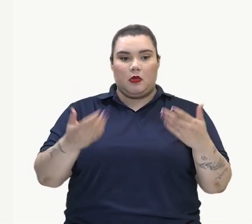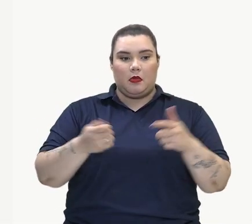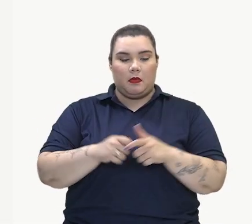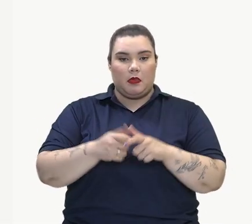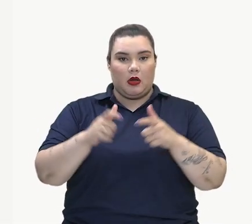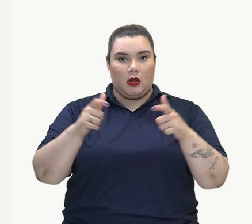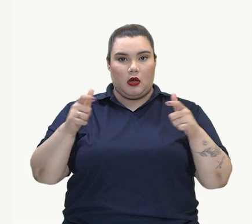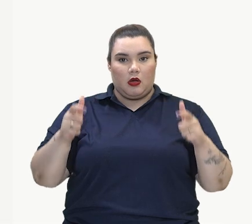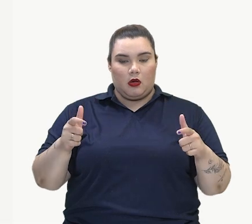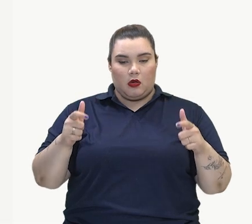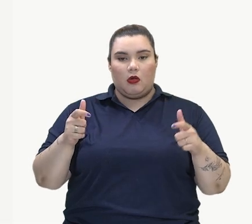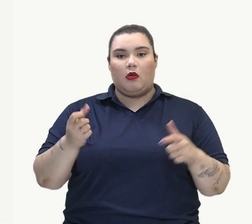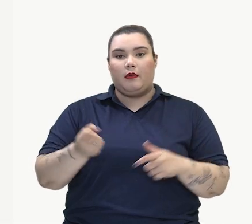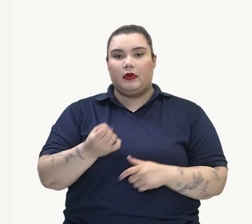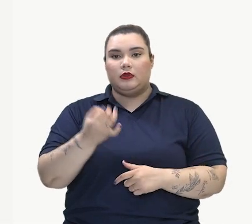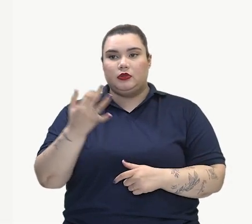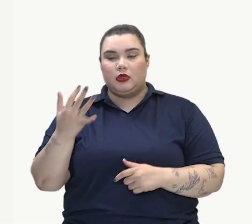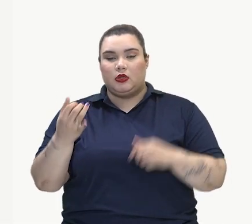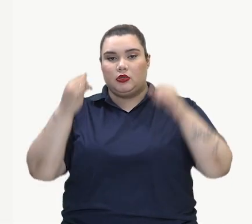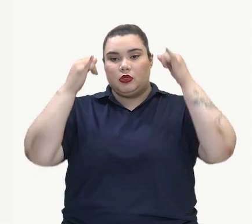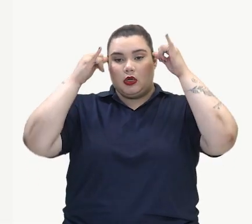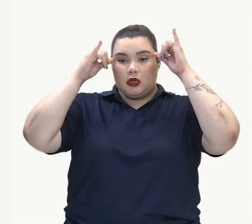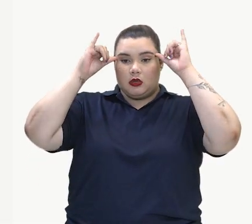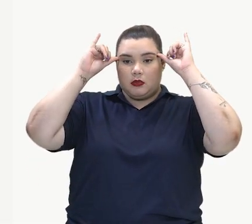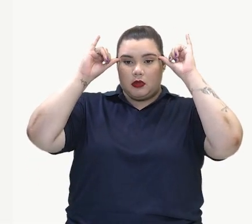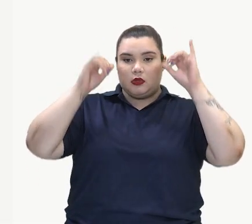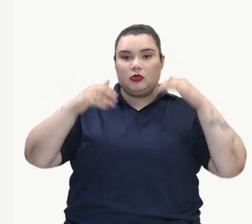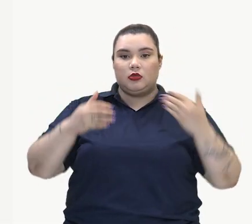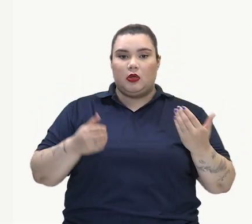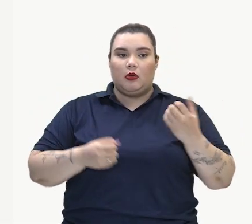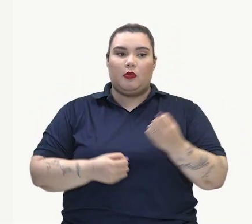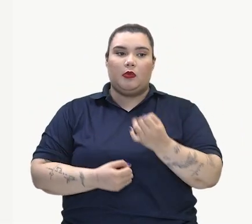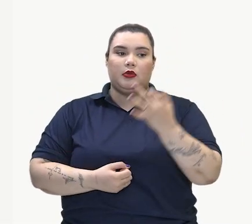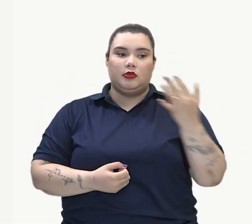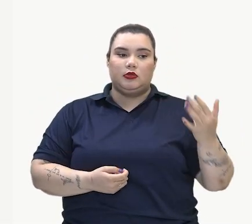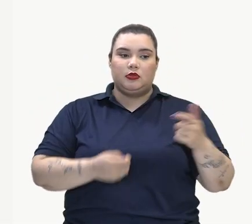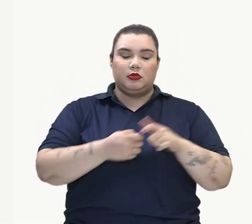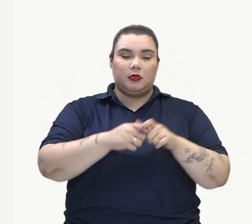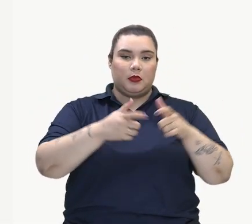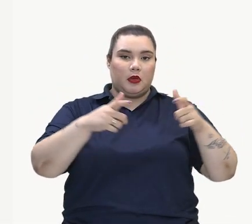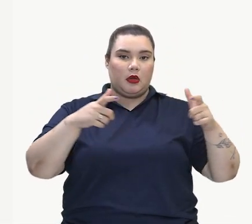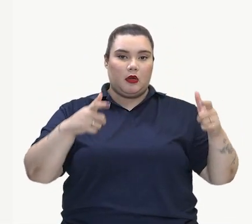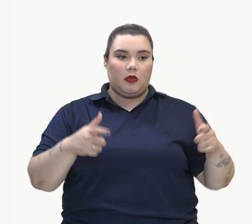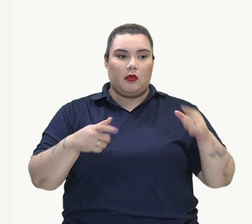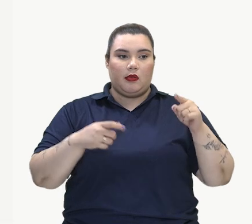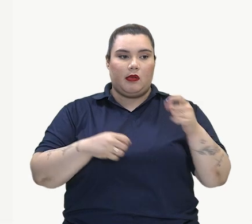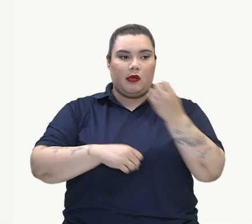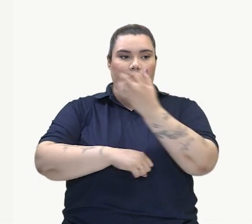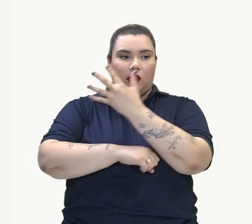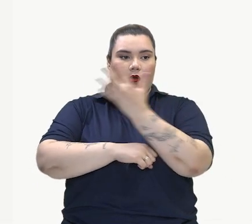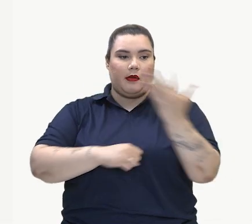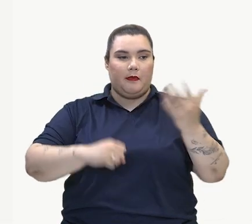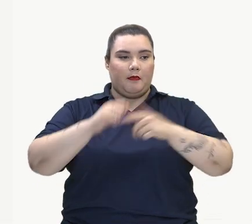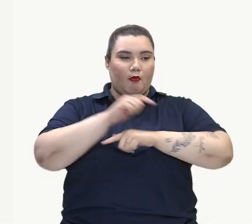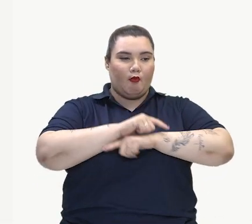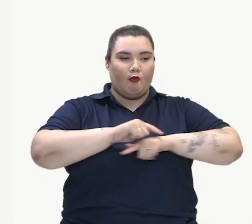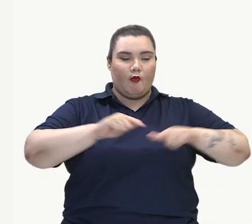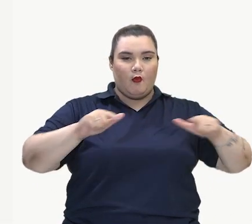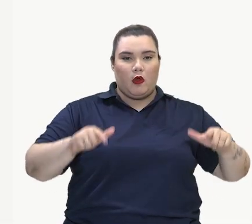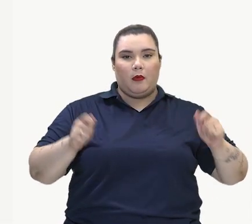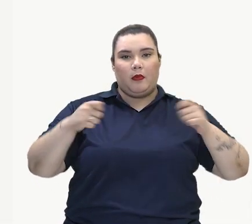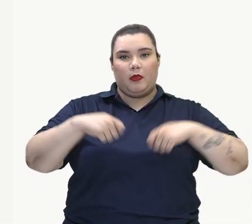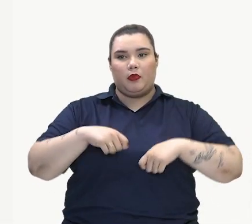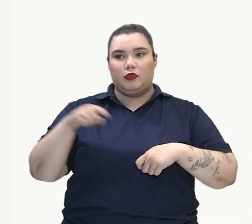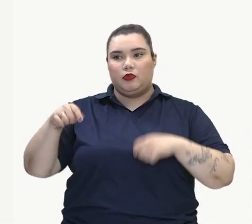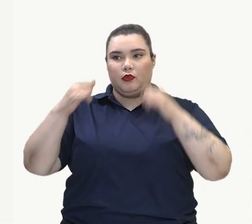cabeças de gado, acaba sendo maior o número de áreas devastadas para que esse gado tenha aonde pastar. E aí sim, estamos falando